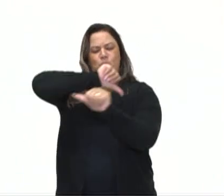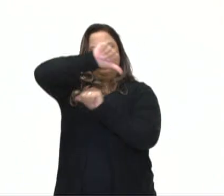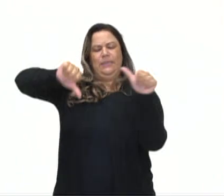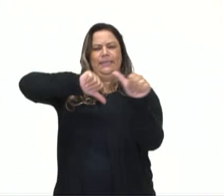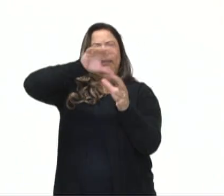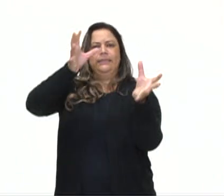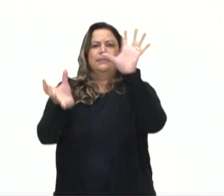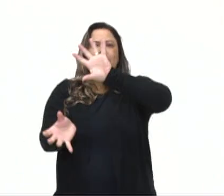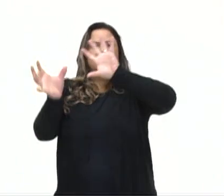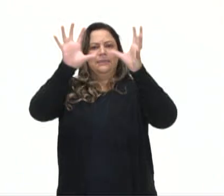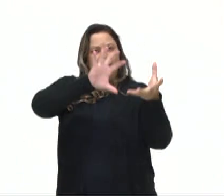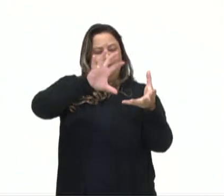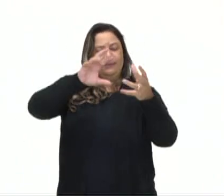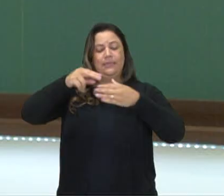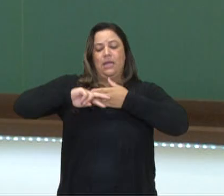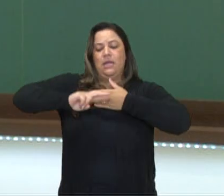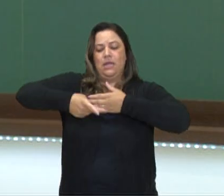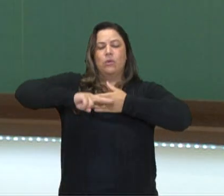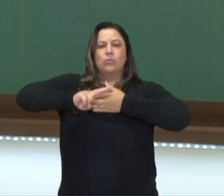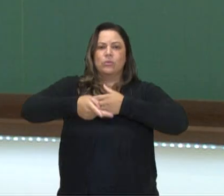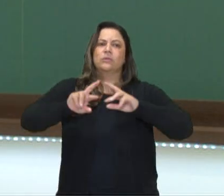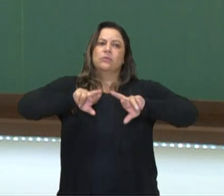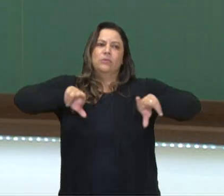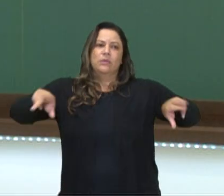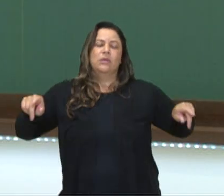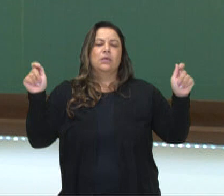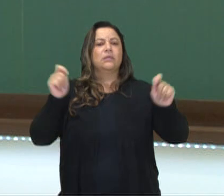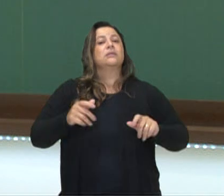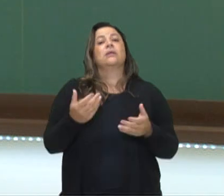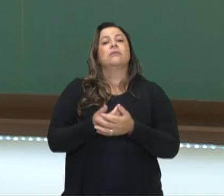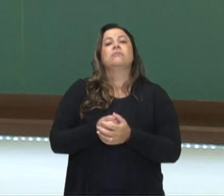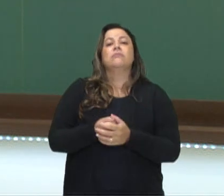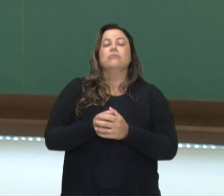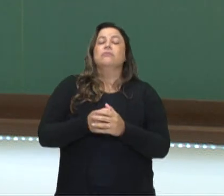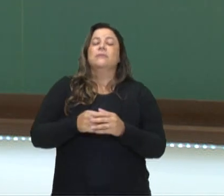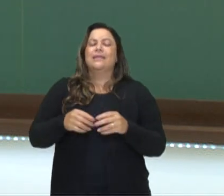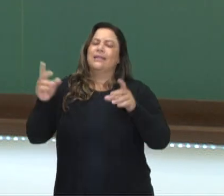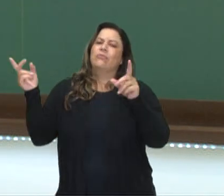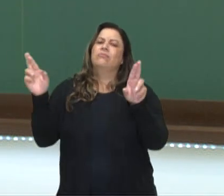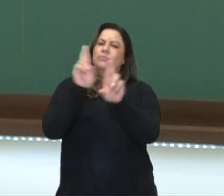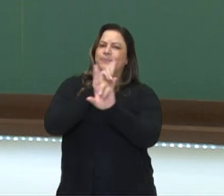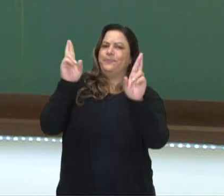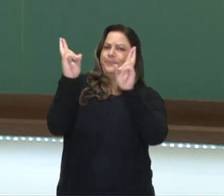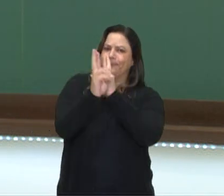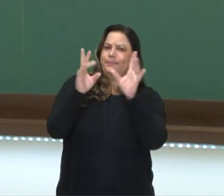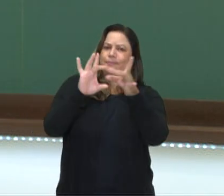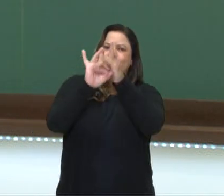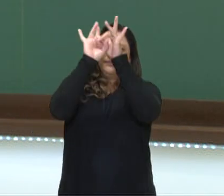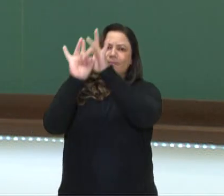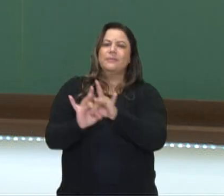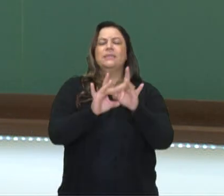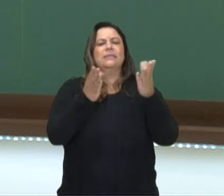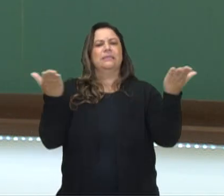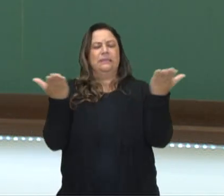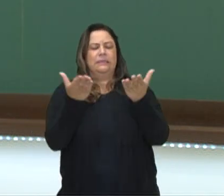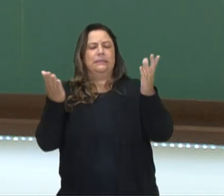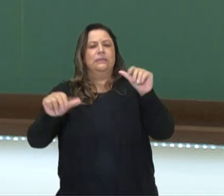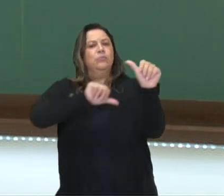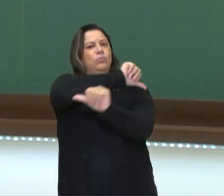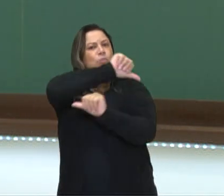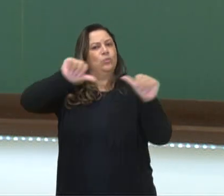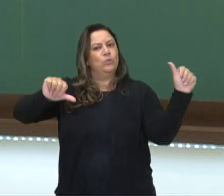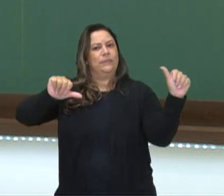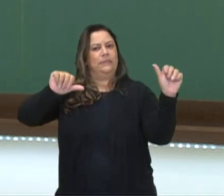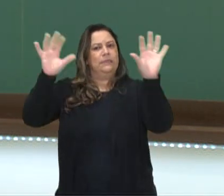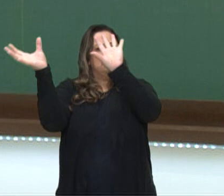hotspots e suas consequências. Então nós vamos trabalhar questões que estão relacionadas às mudanças climáticas no âmbito global.